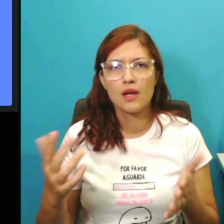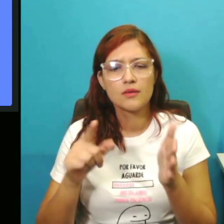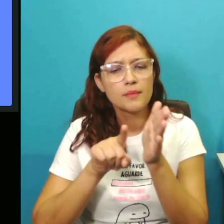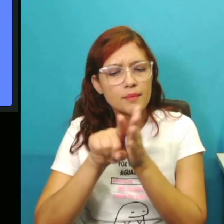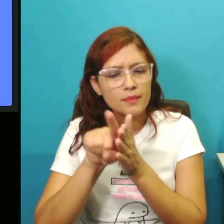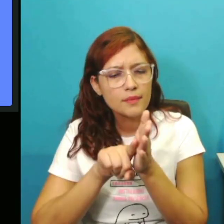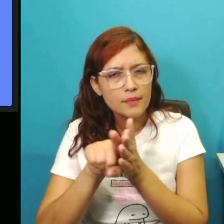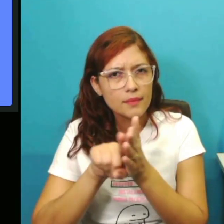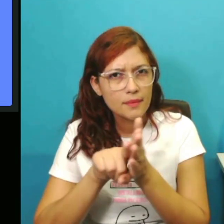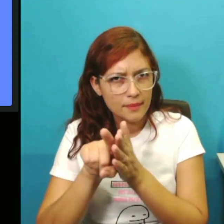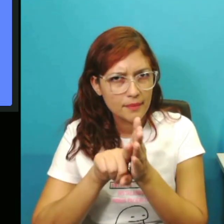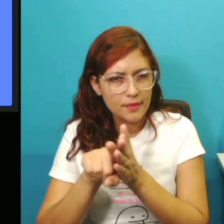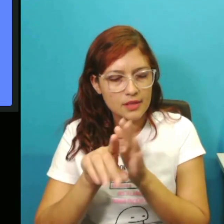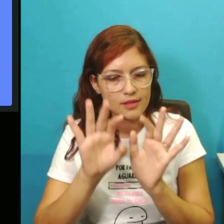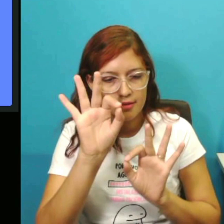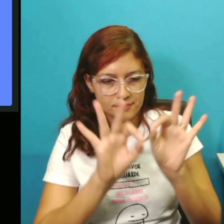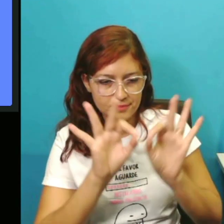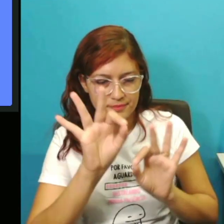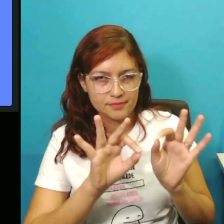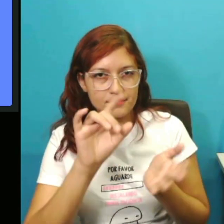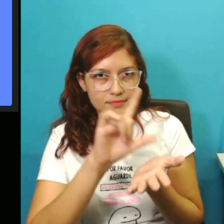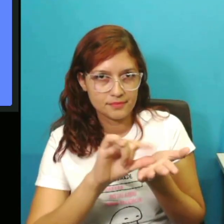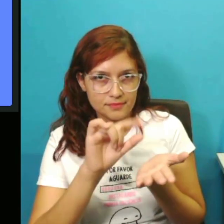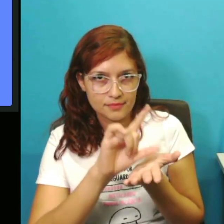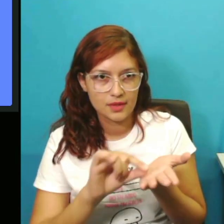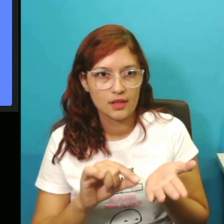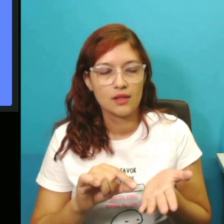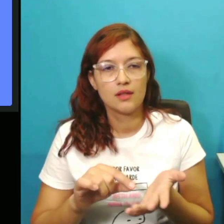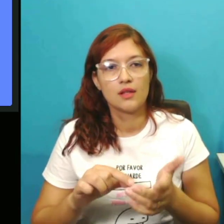A pesquisa a qual o artigo se refere